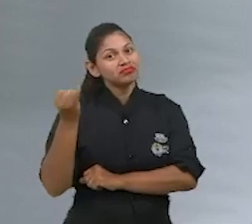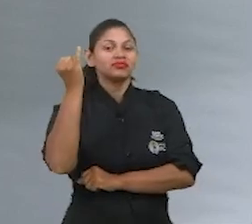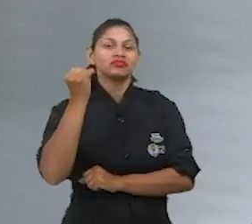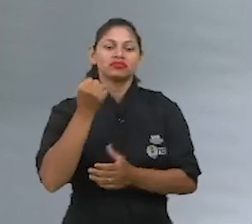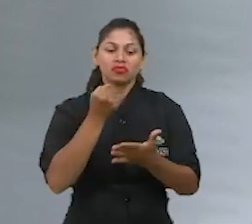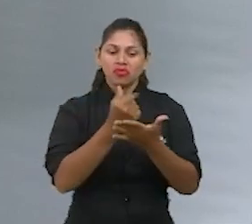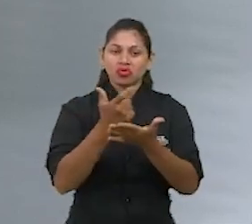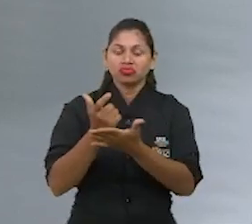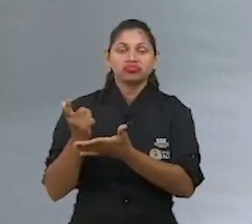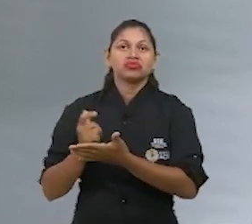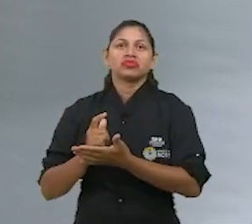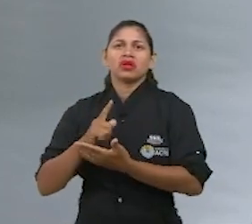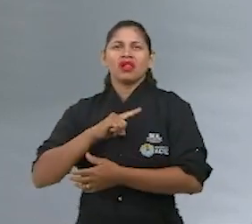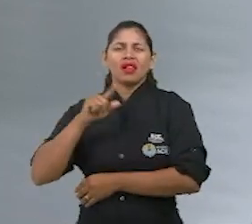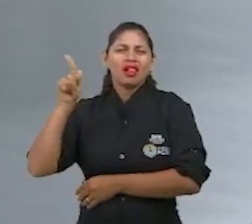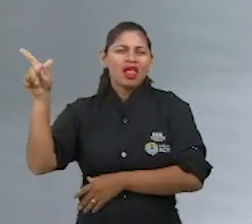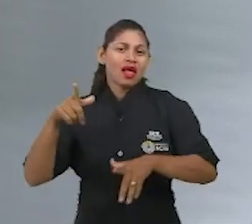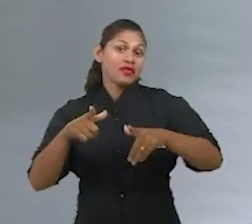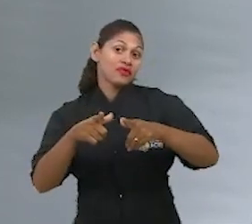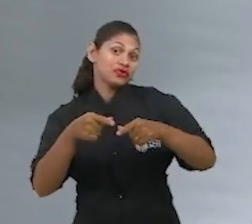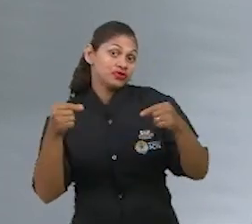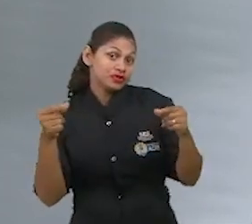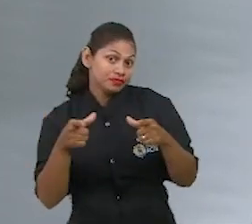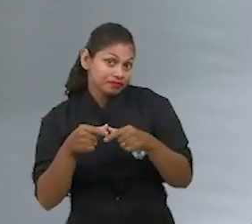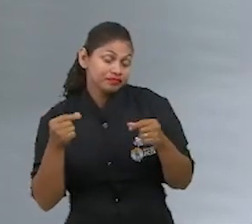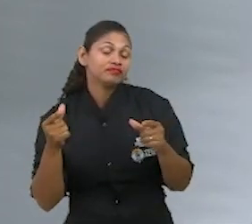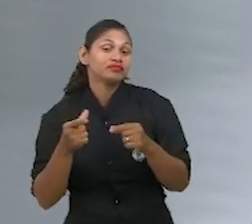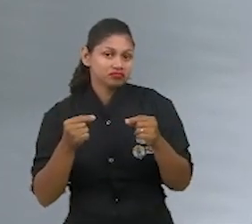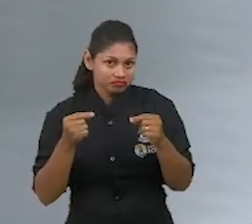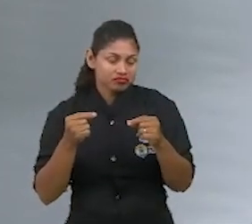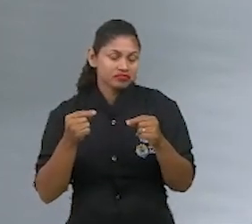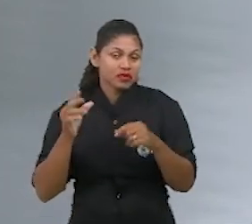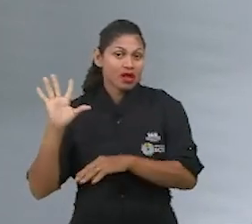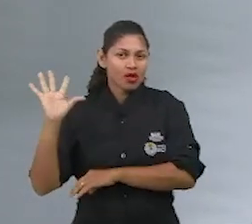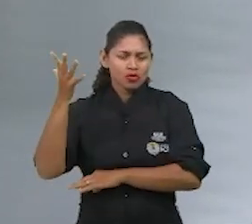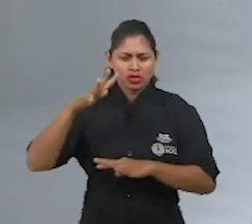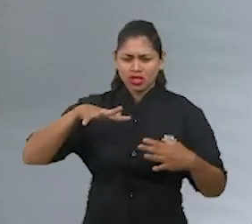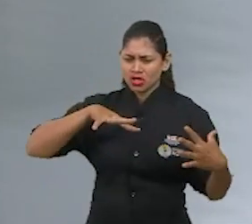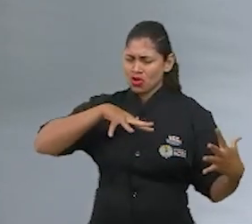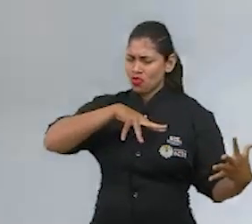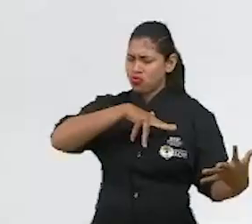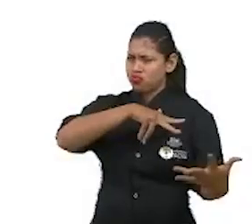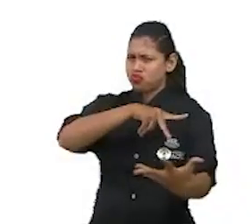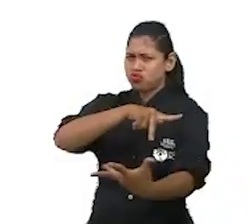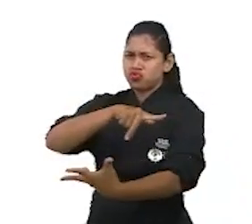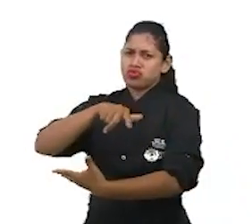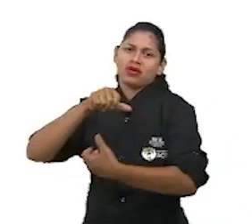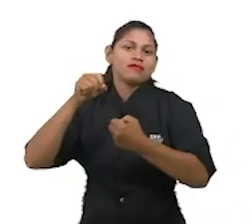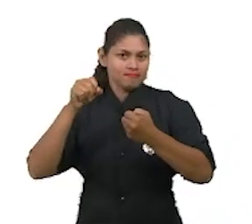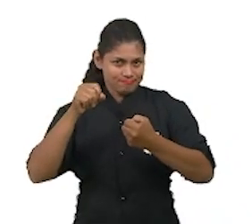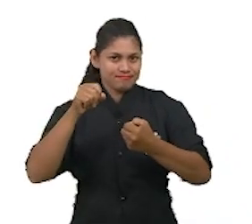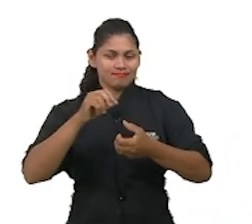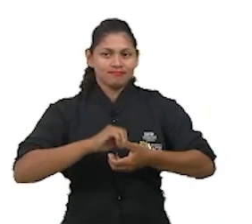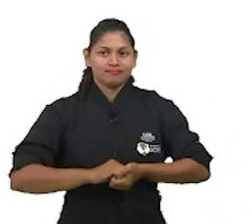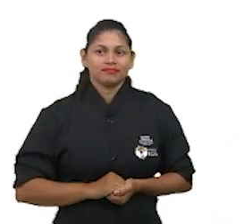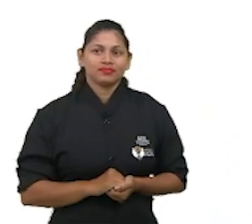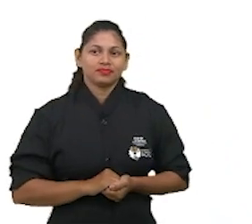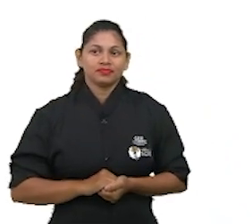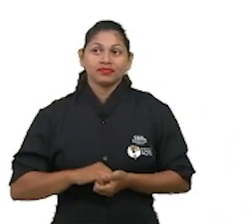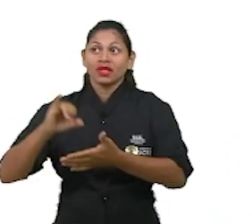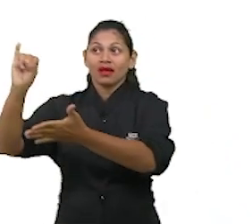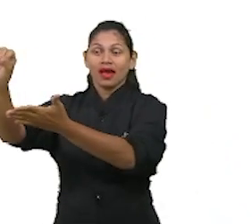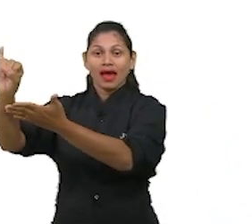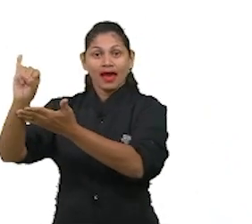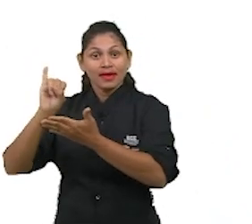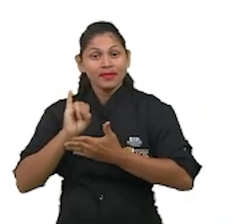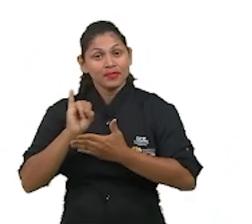exemplo, que vêm lá da China. E isso é um fenômeno mundial. Olha que interessante. A importação no